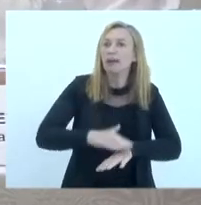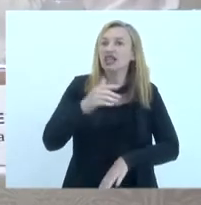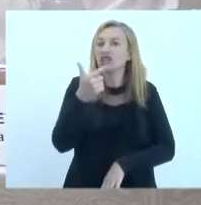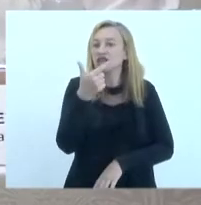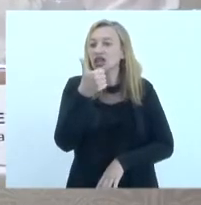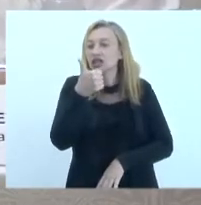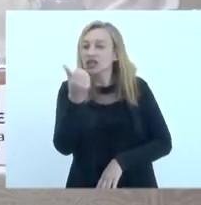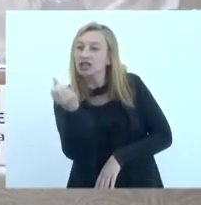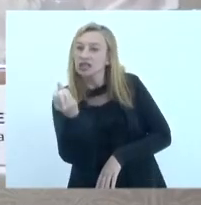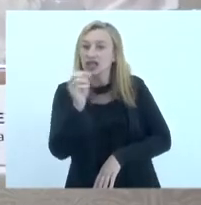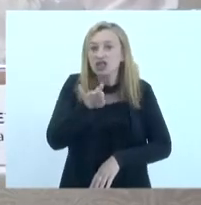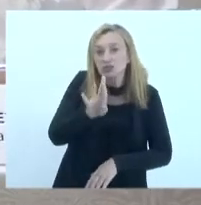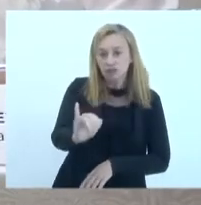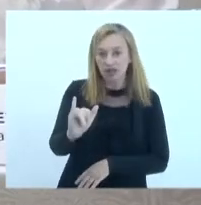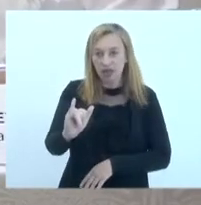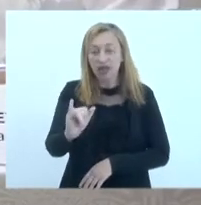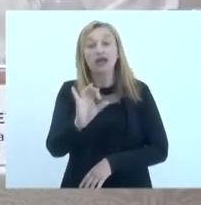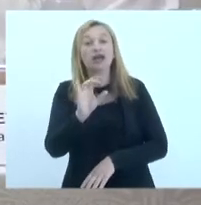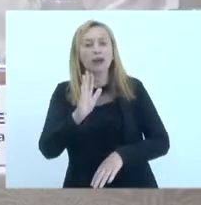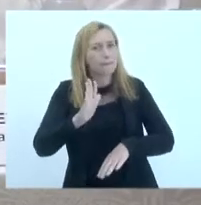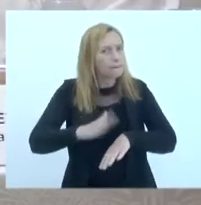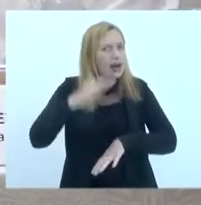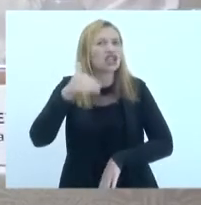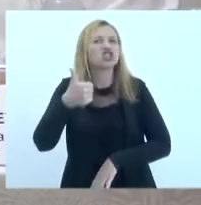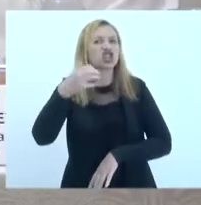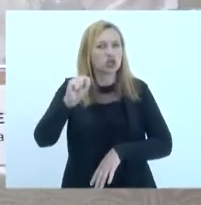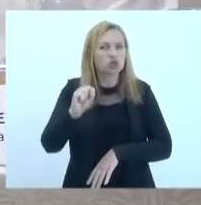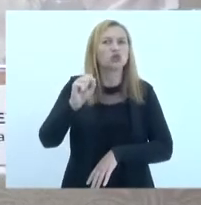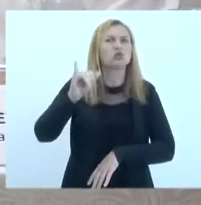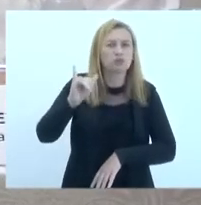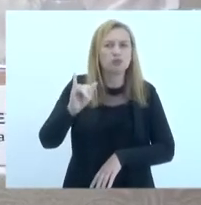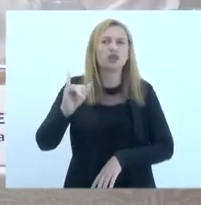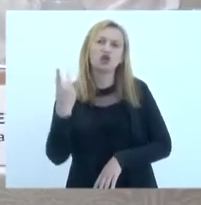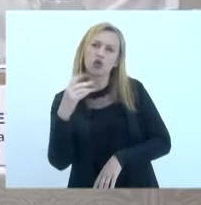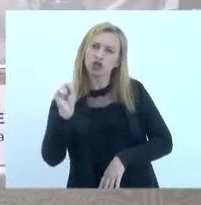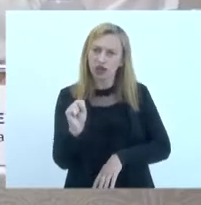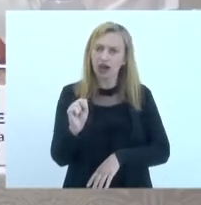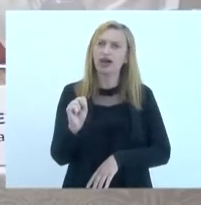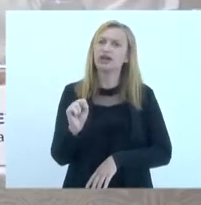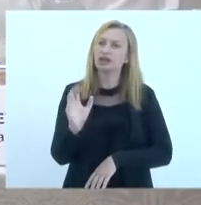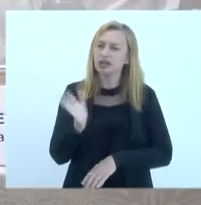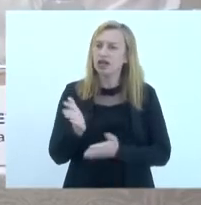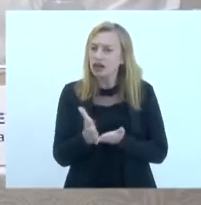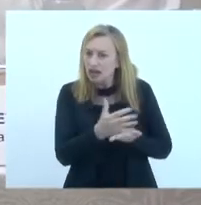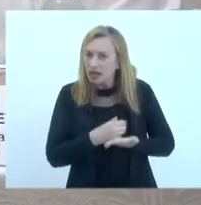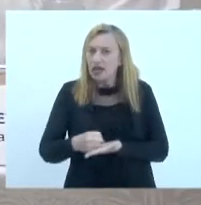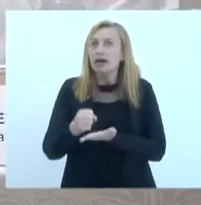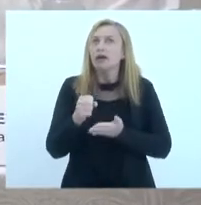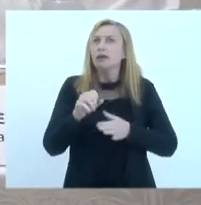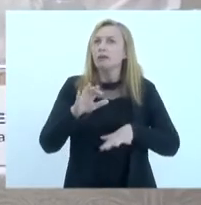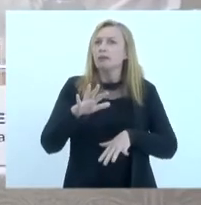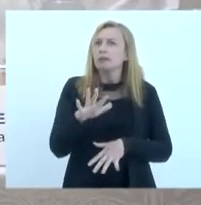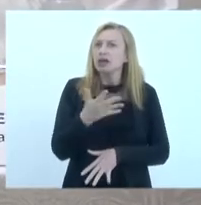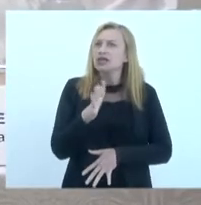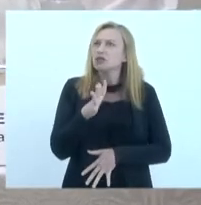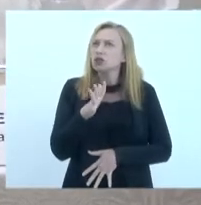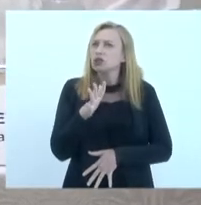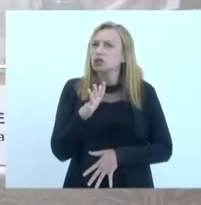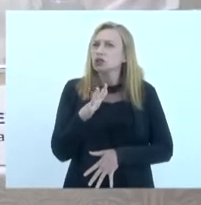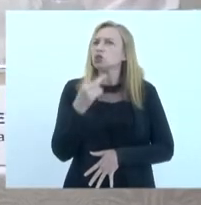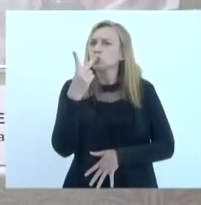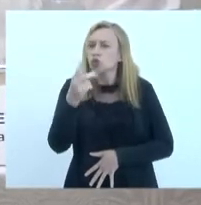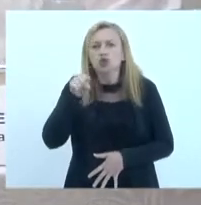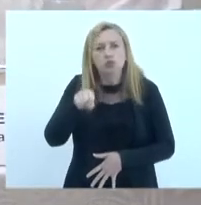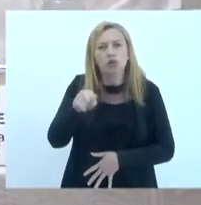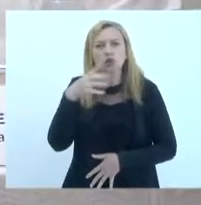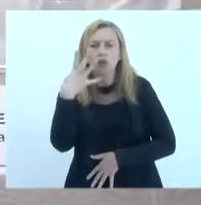bi. Seguramente vamos arrecadar mais de 18 bilhões de reais. Então, no mínimo, vamos ter